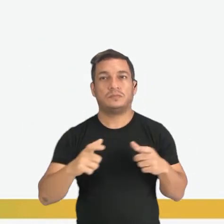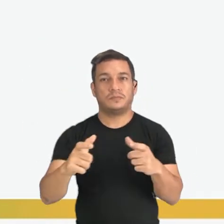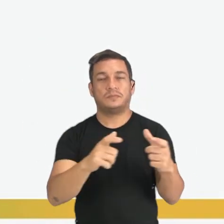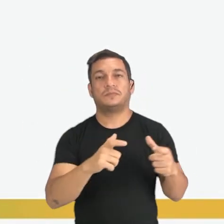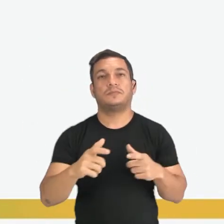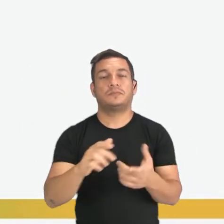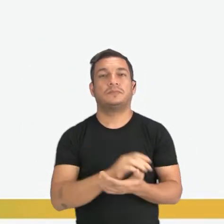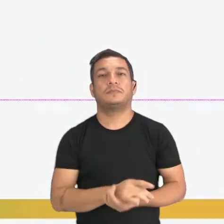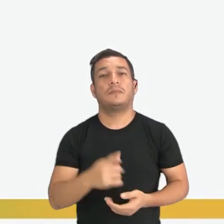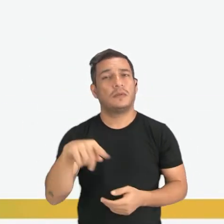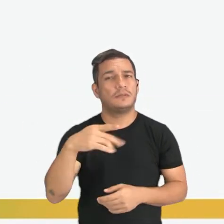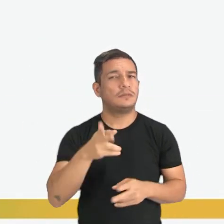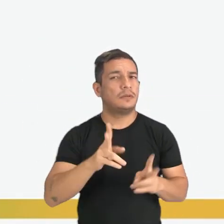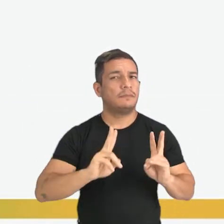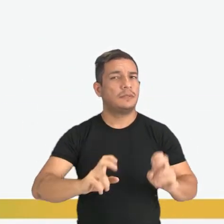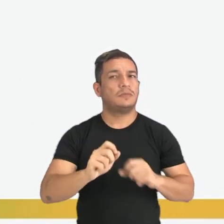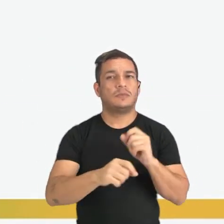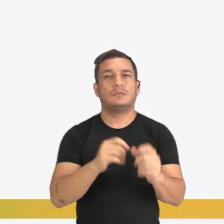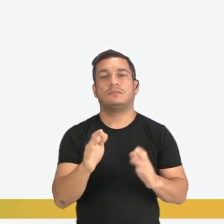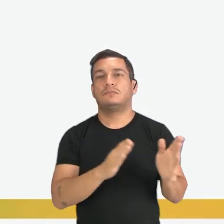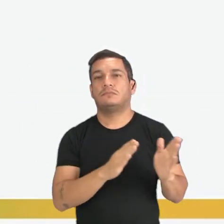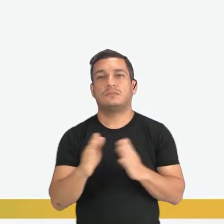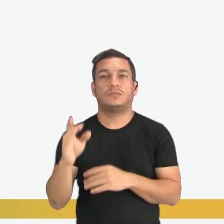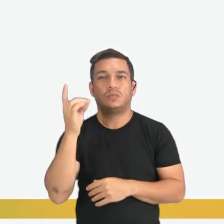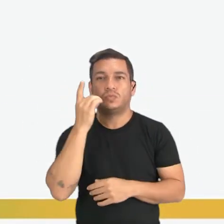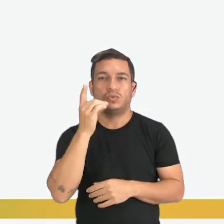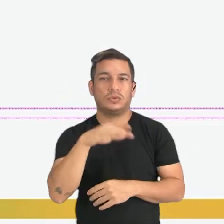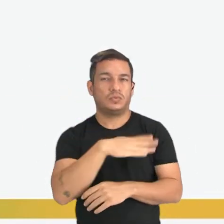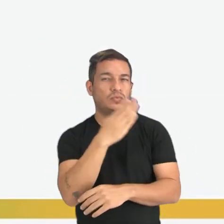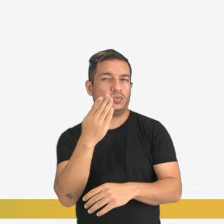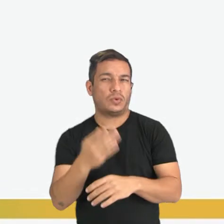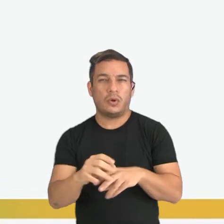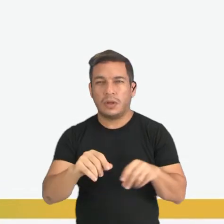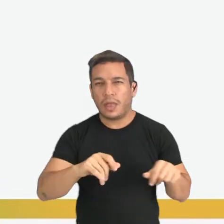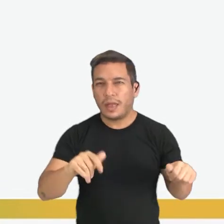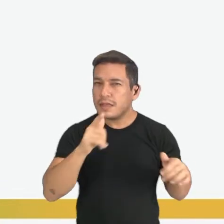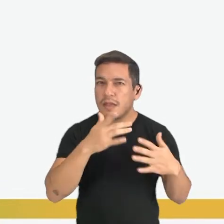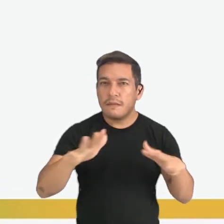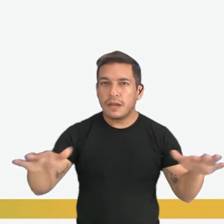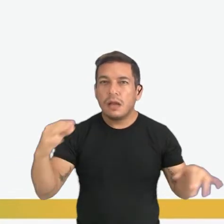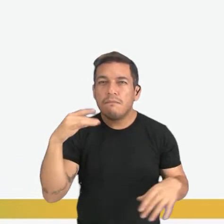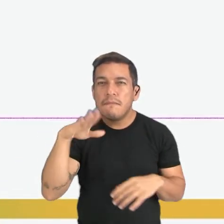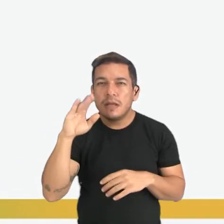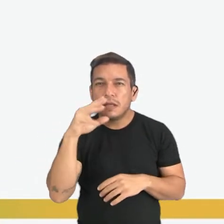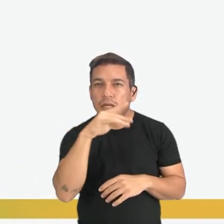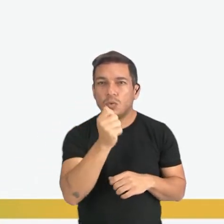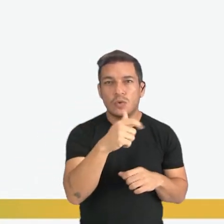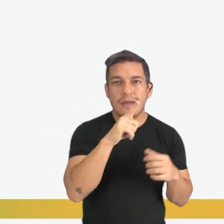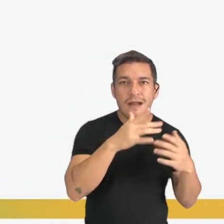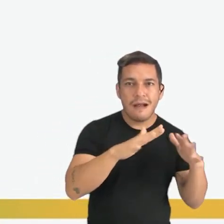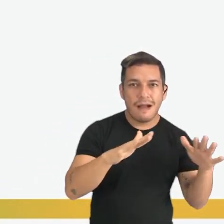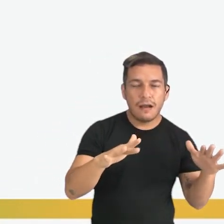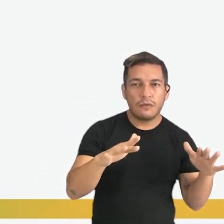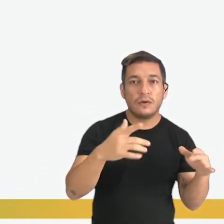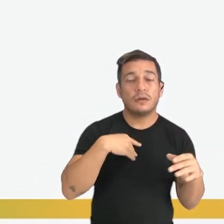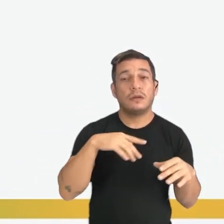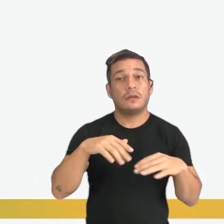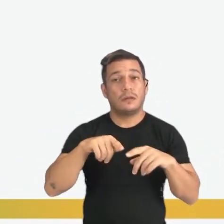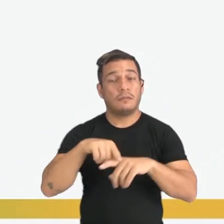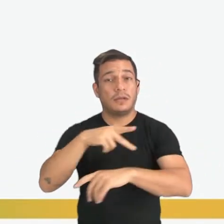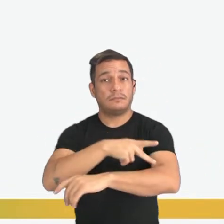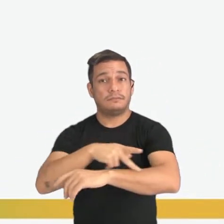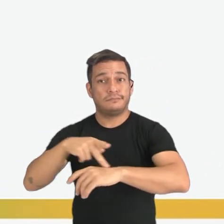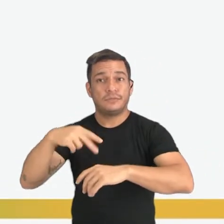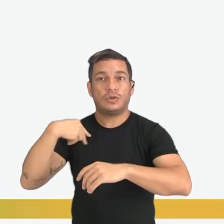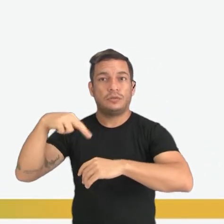Você já percebeu que durante um dia ensolarado a areia da praia fica mais quente que a água do mar? E que a calçada por onde caminhamos para